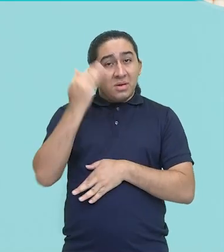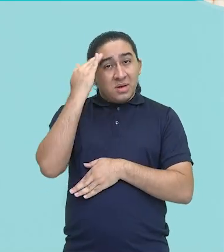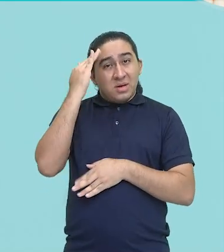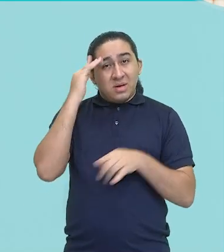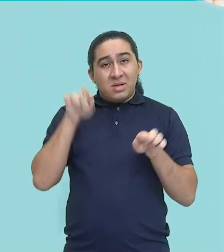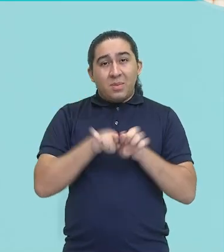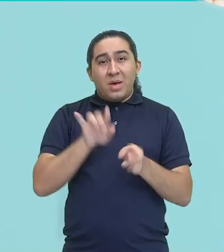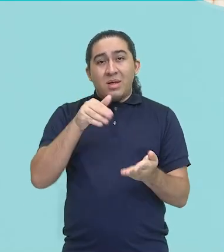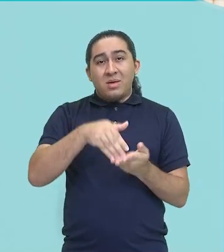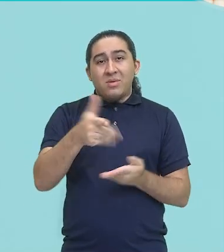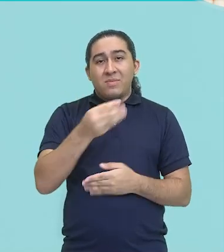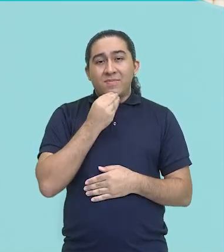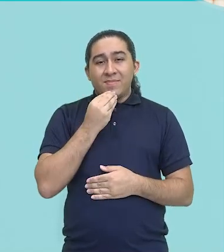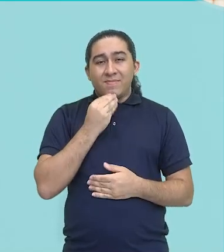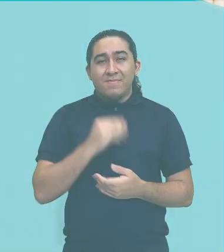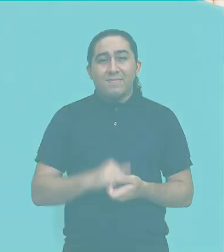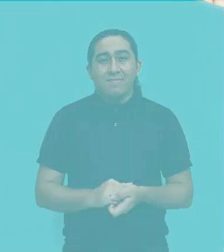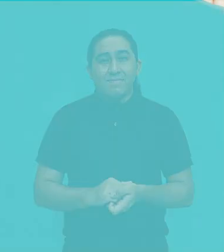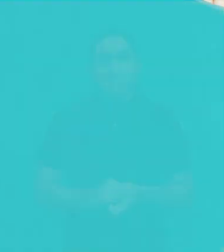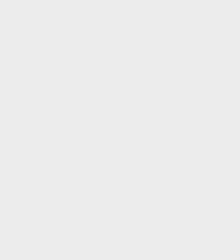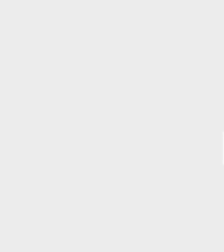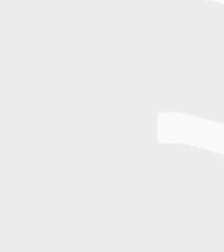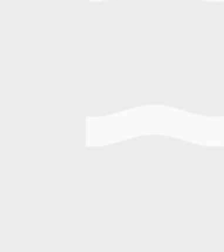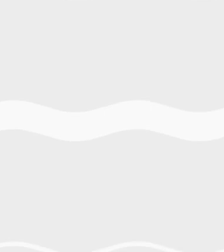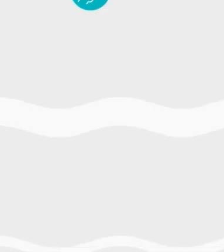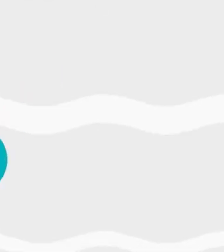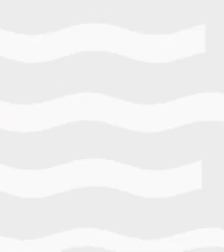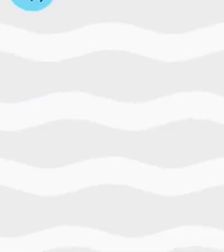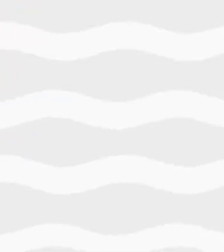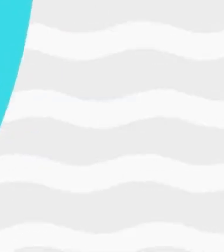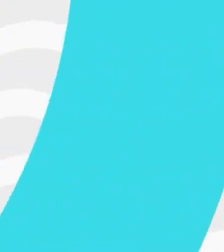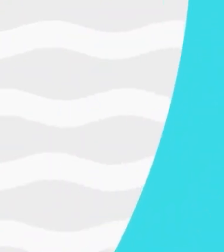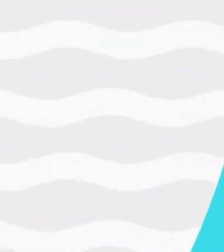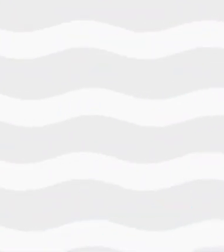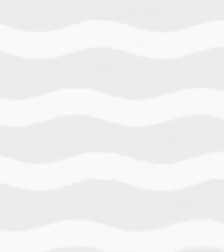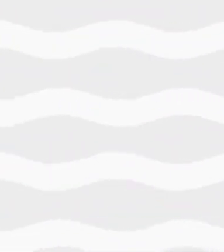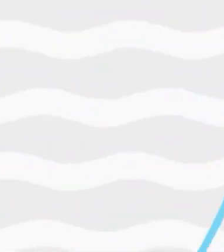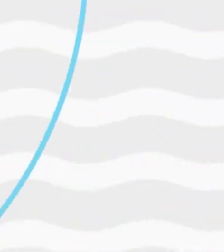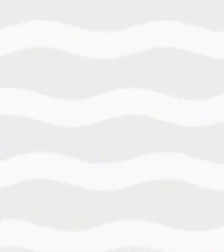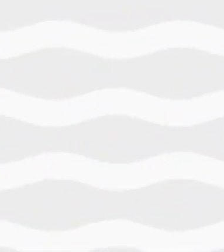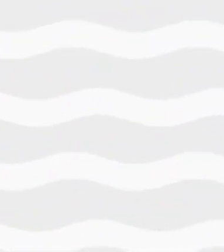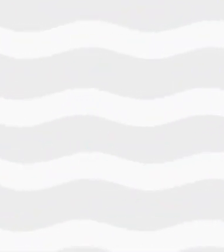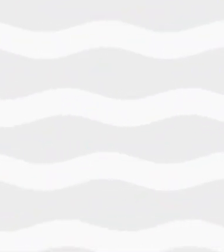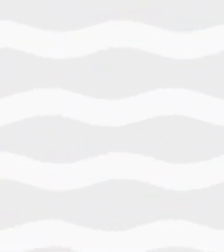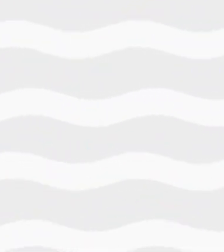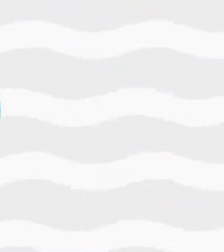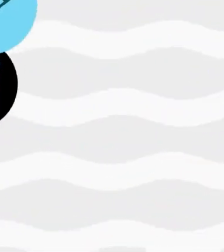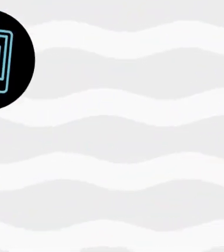compreendido e até a próxima aula.